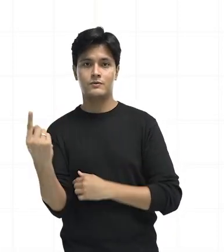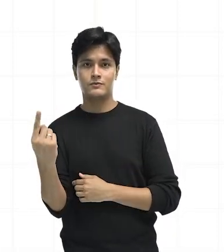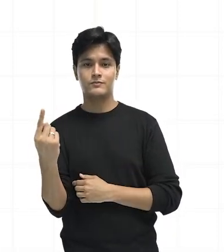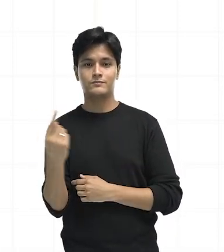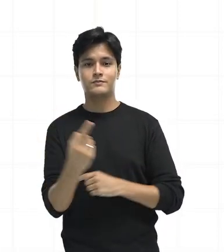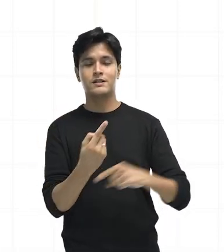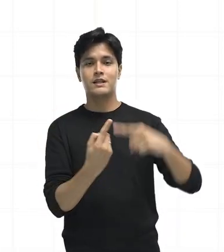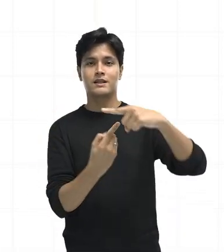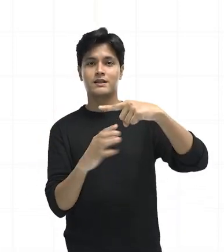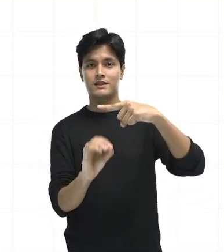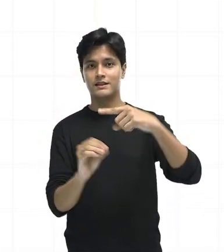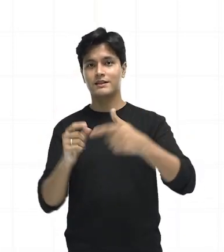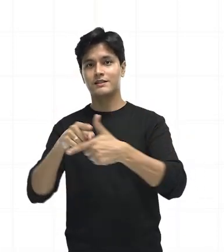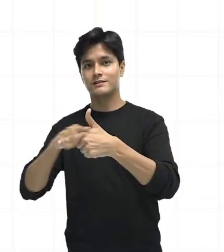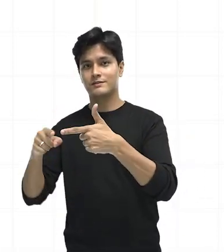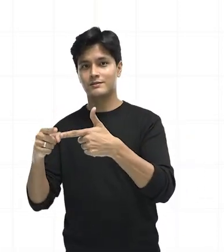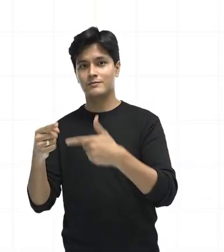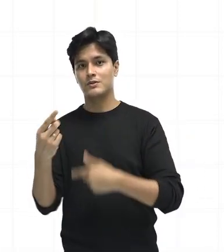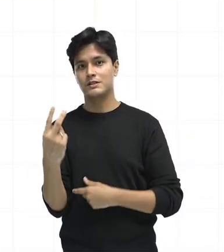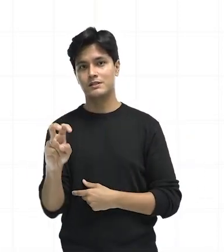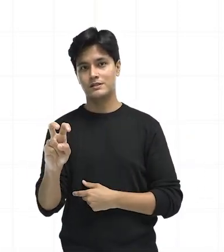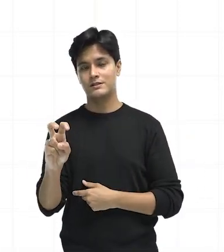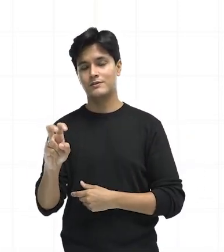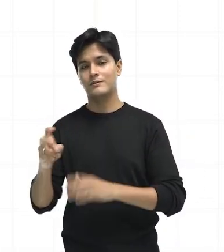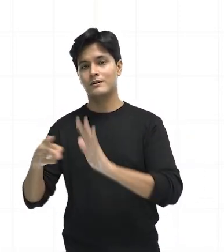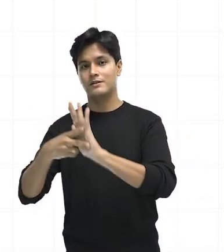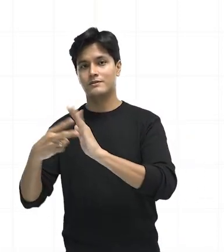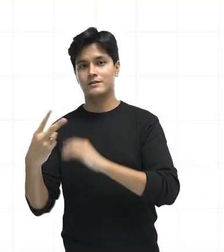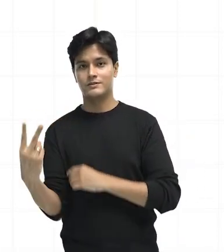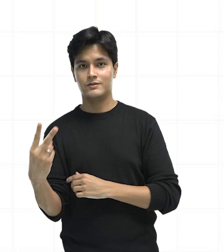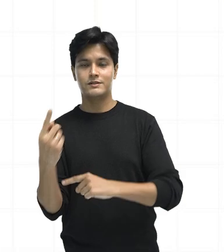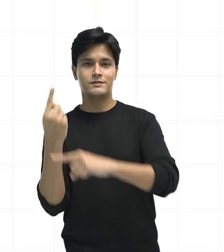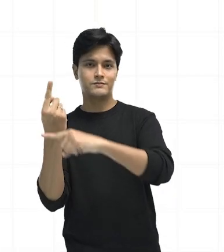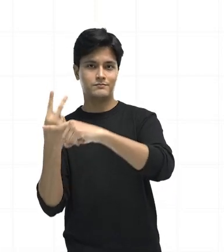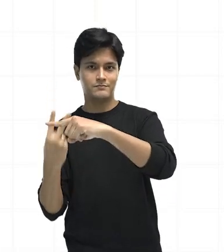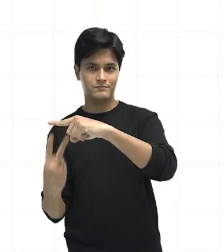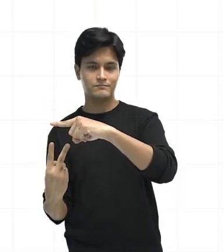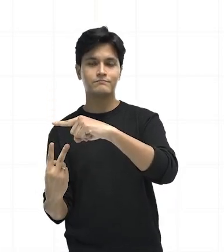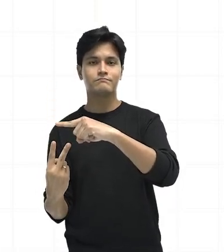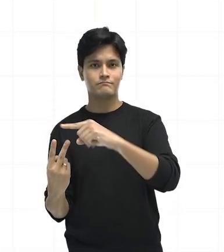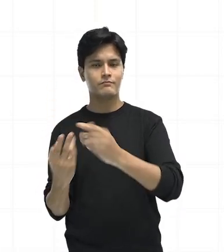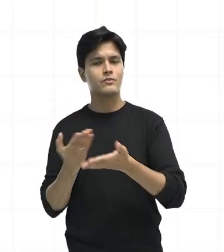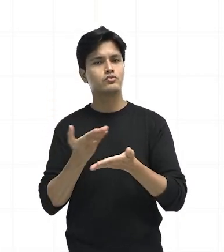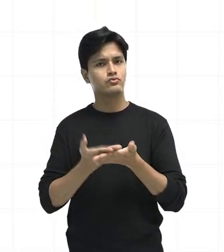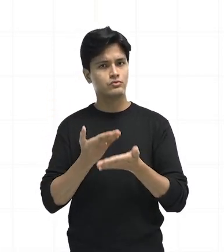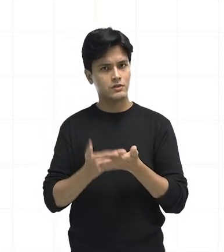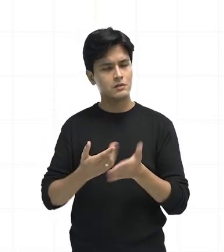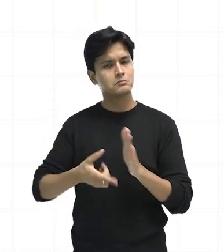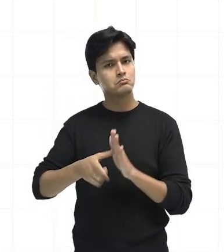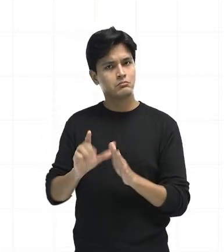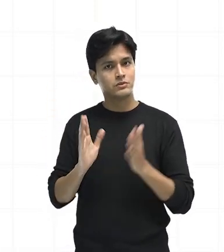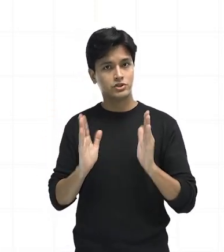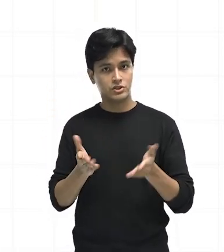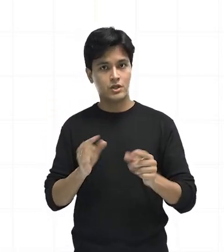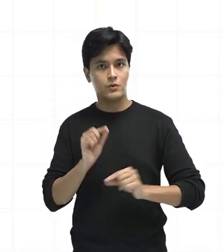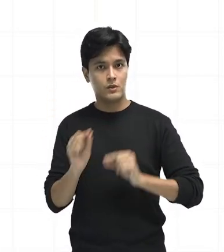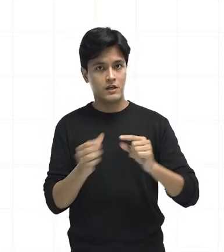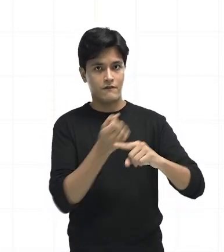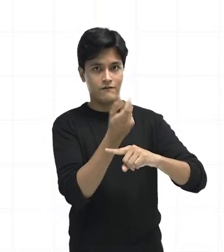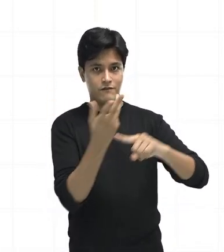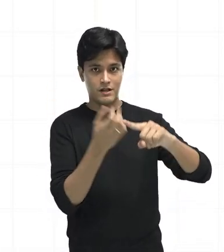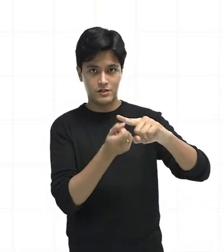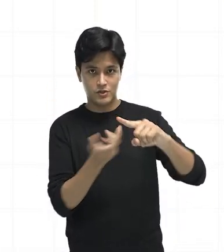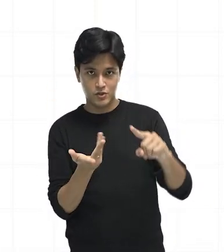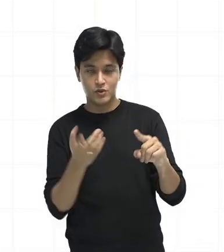e 10 dividido por 5 é igual a 2. 1 sobre 2. Já estudamos frações equivalentes